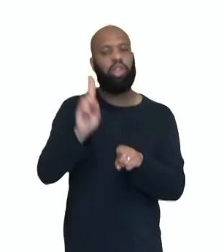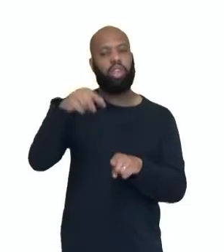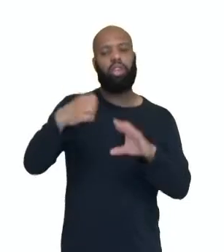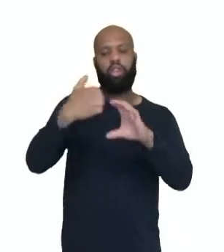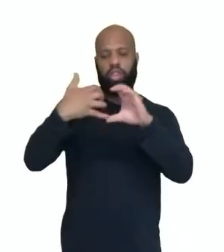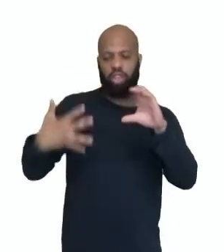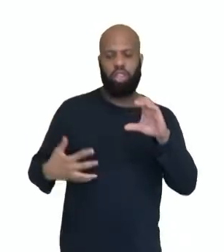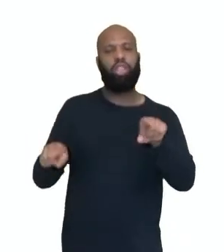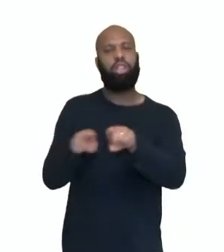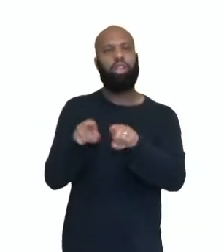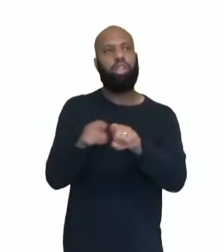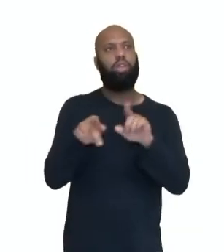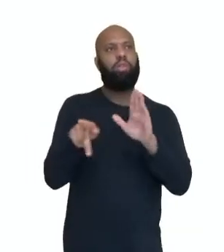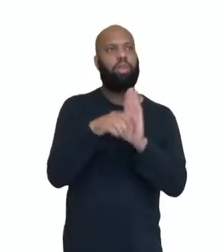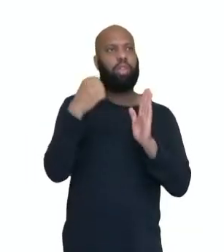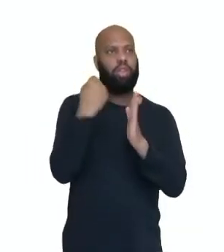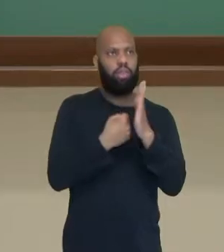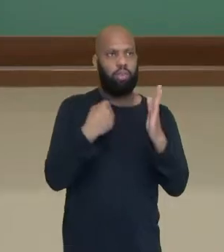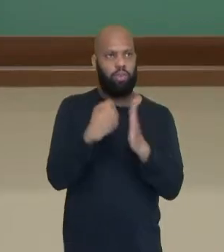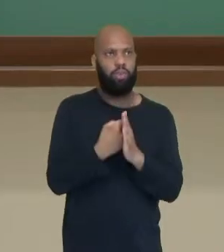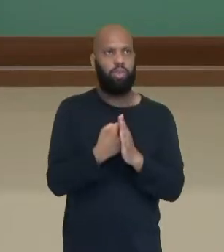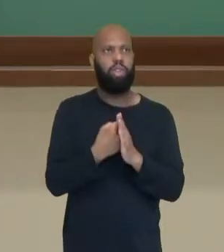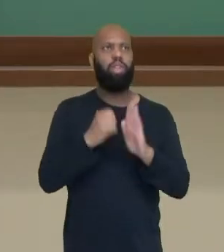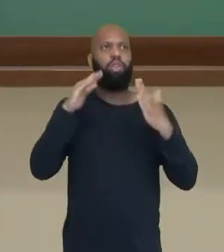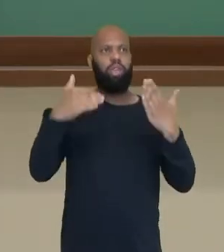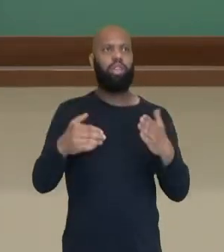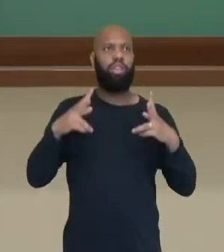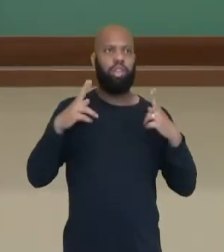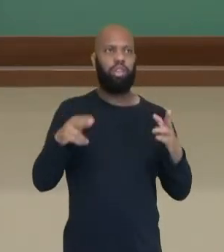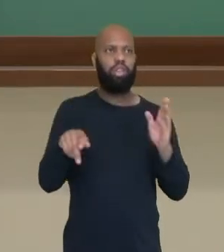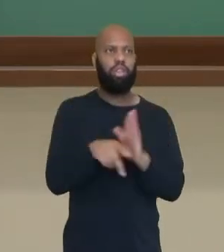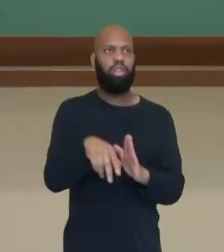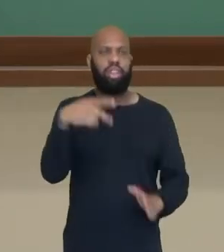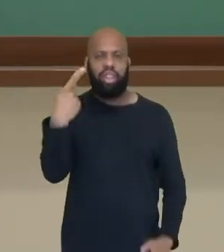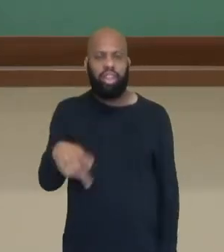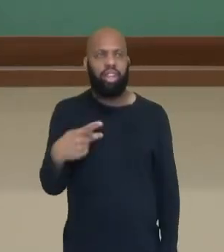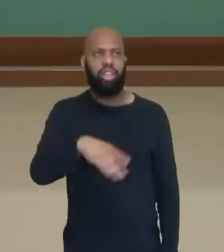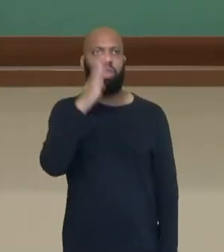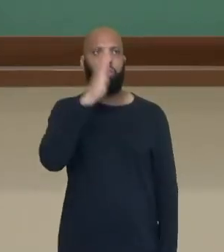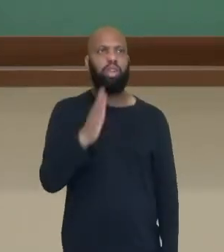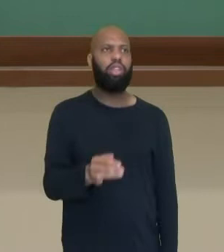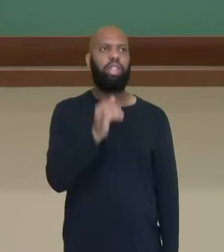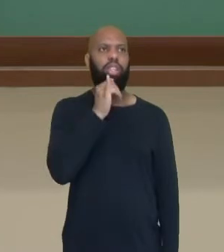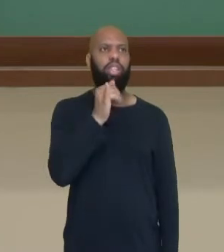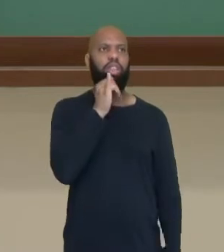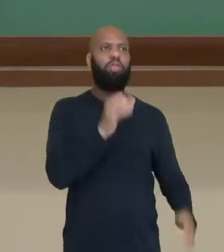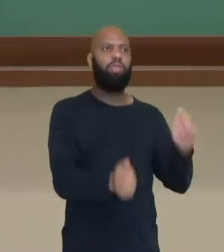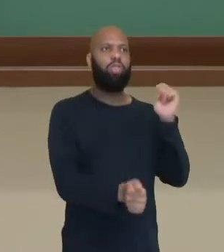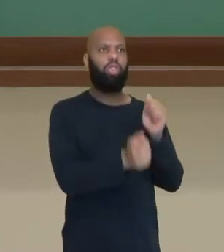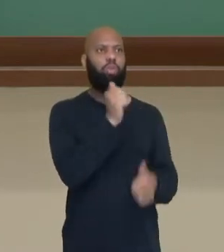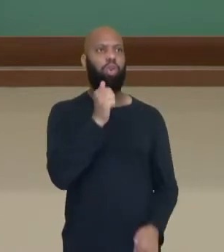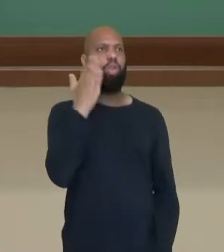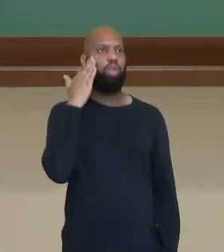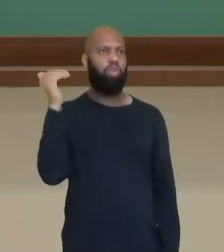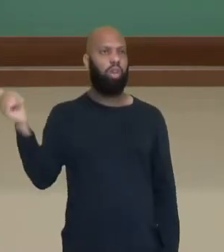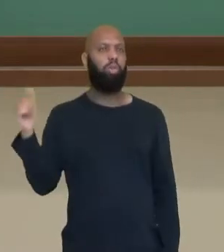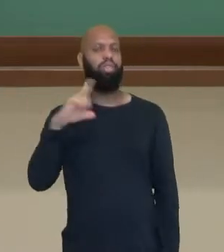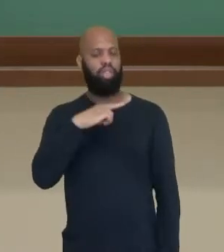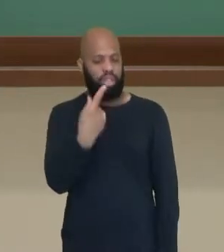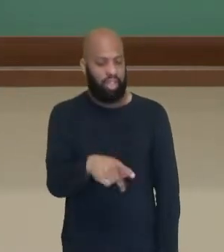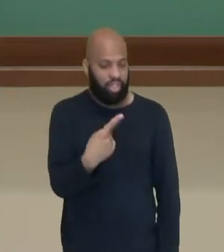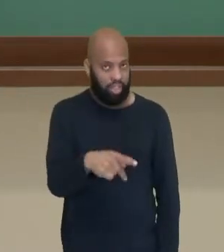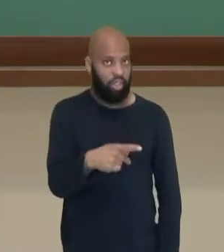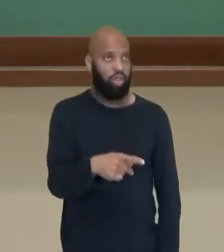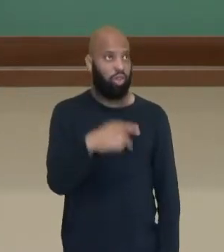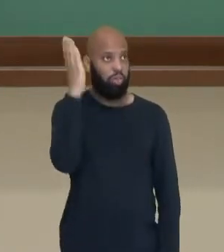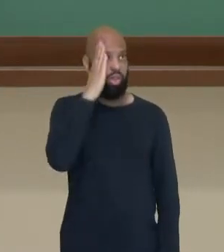característico dessas lutas. E do mesmo jeito que aqui no Brasil, por exemplo, o futebol é muito comum, muito popular,